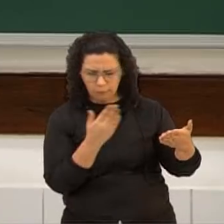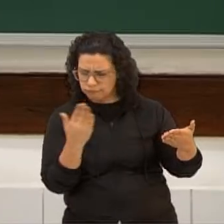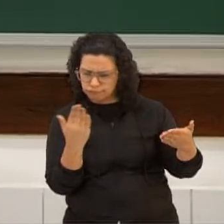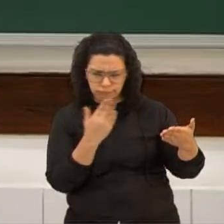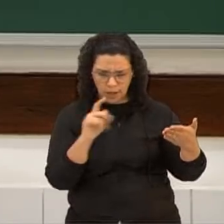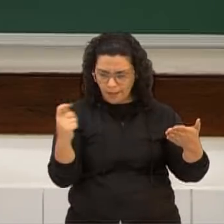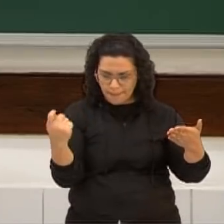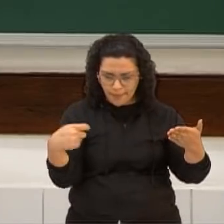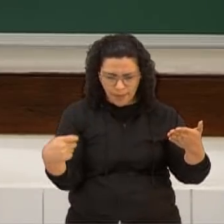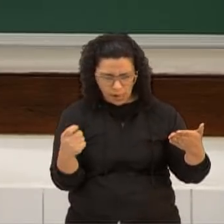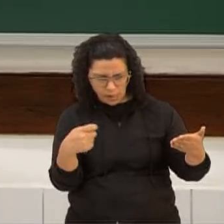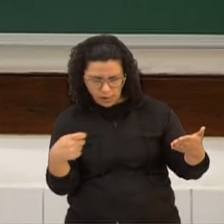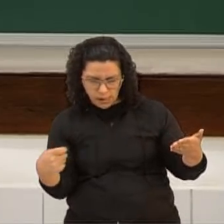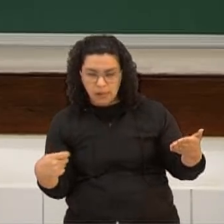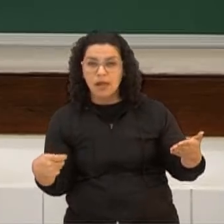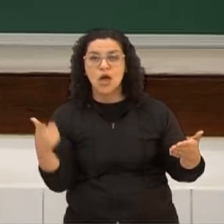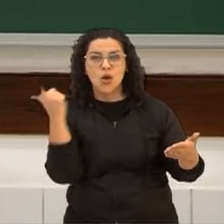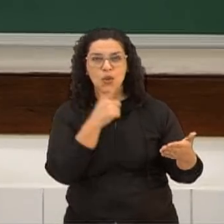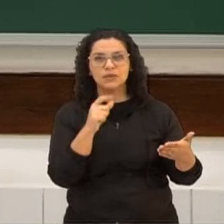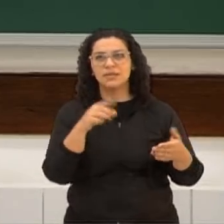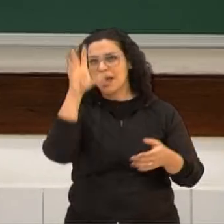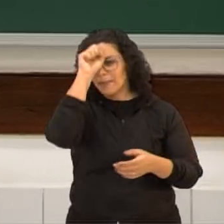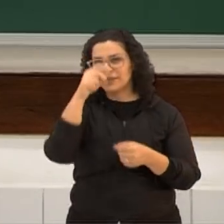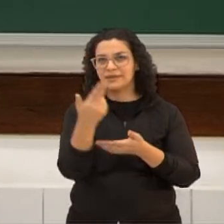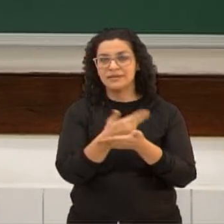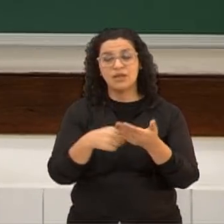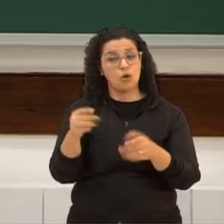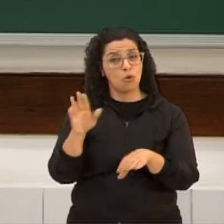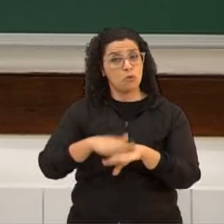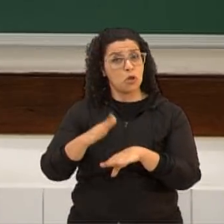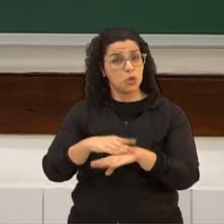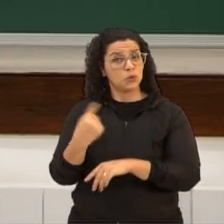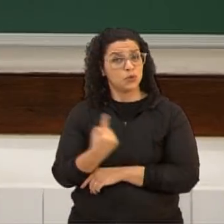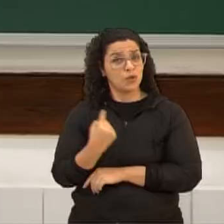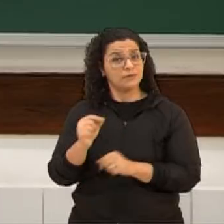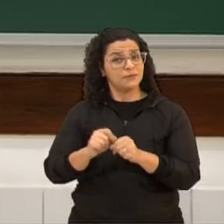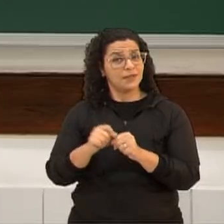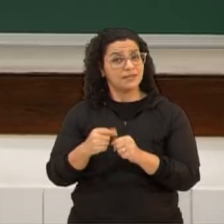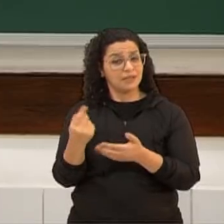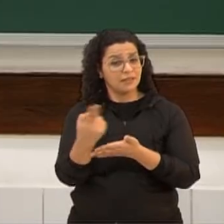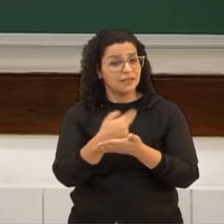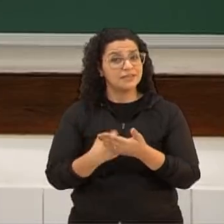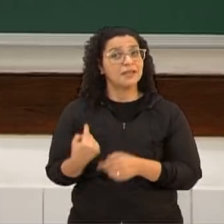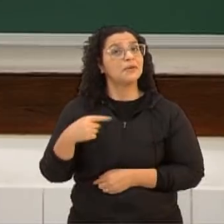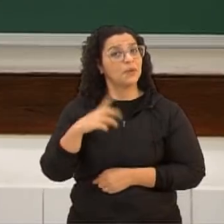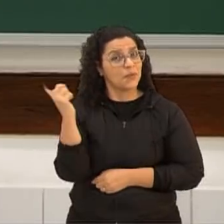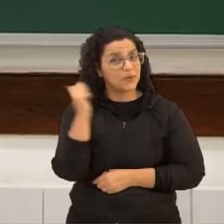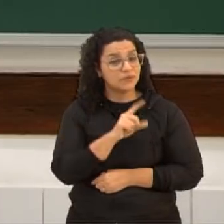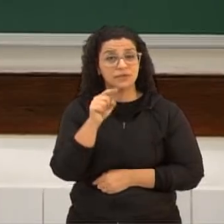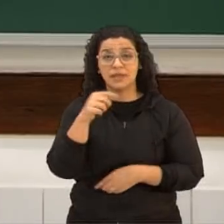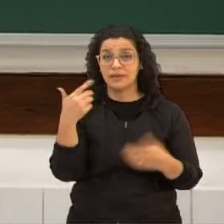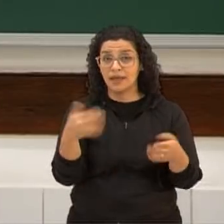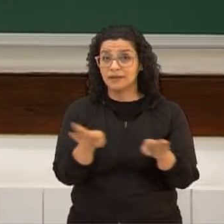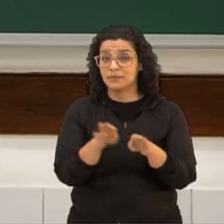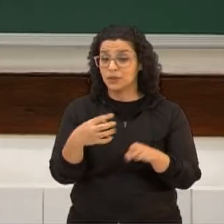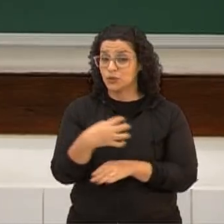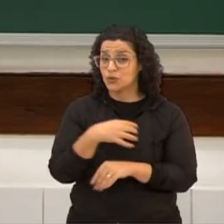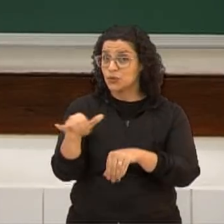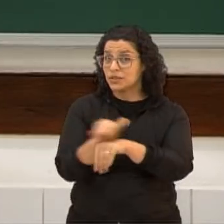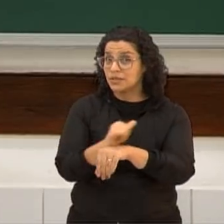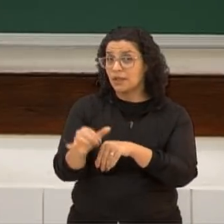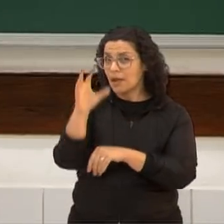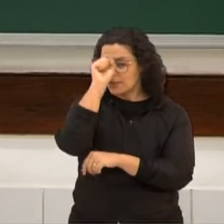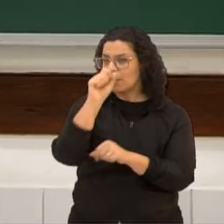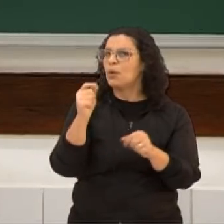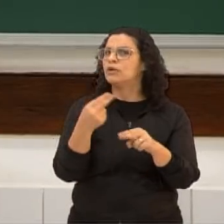como eram os personagens e começava a copiar. E aí eu fui aprendendo, quando eu via, eu já estava fazendo meus próprios trabalhos sozinho. Então, se você quiser uma maneira de aprender a